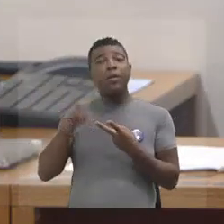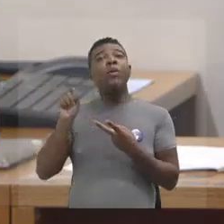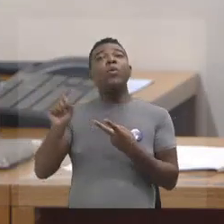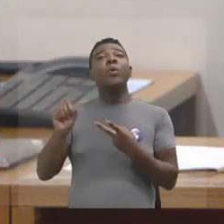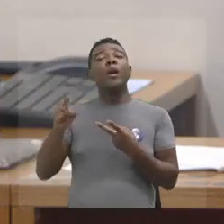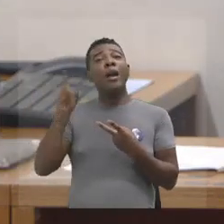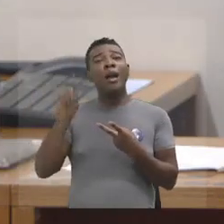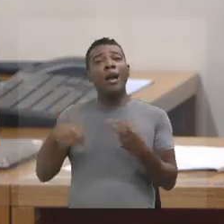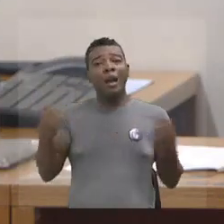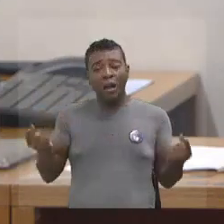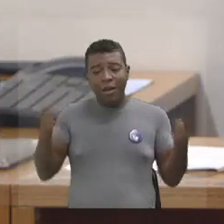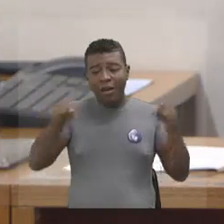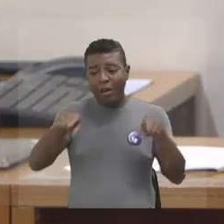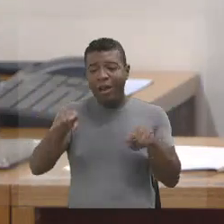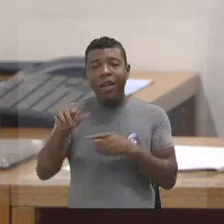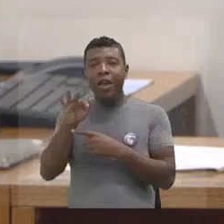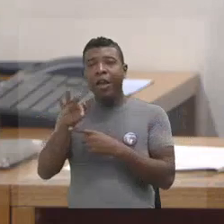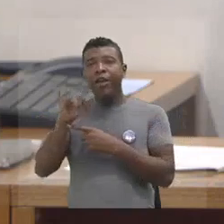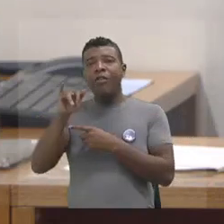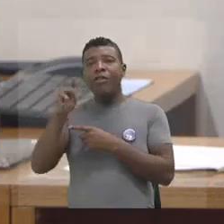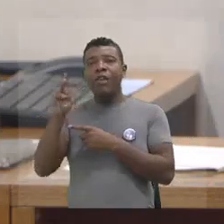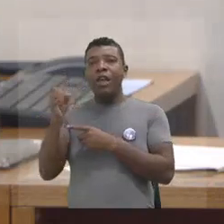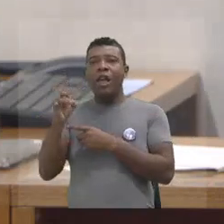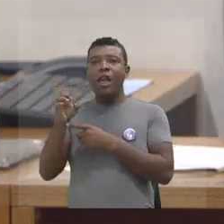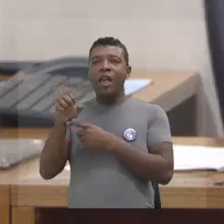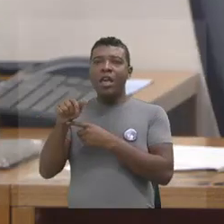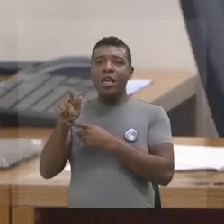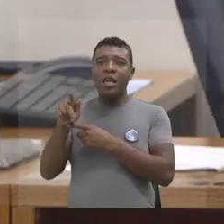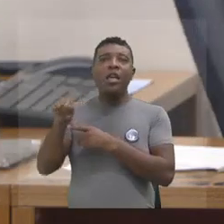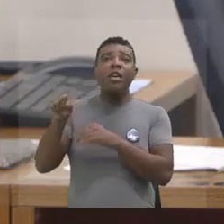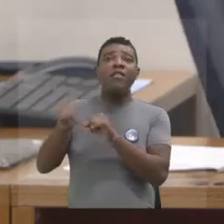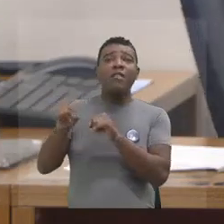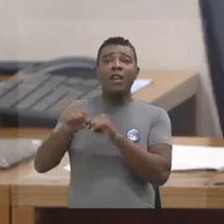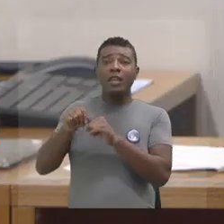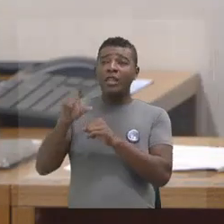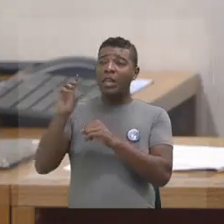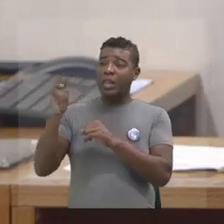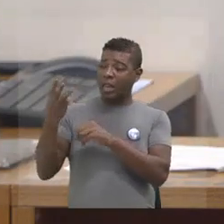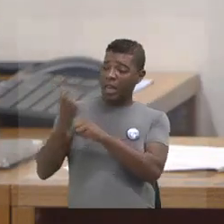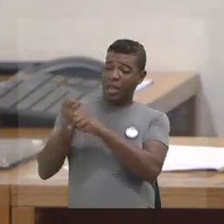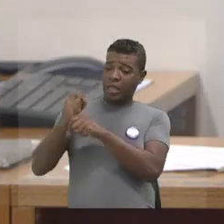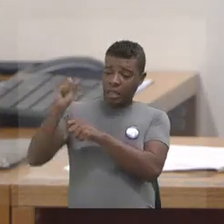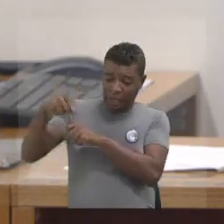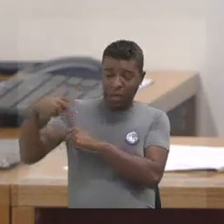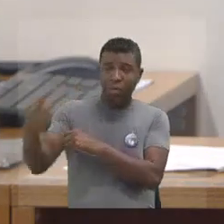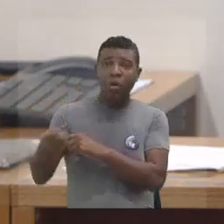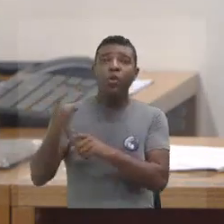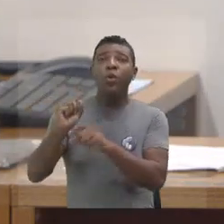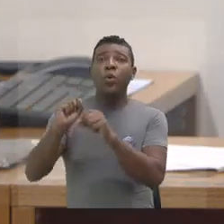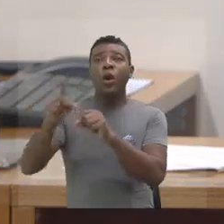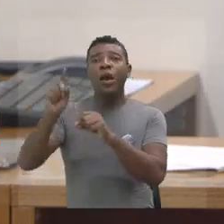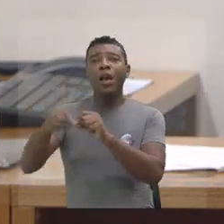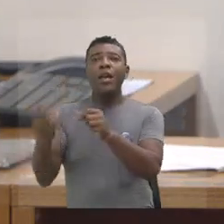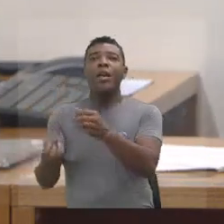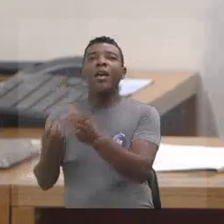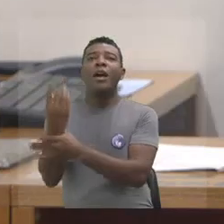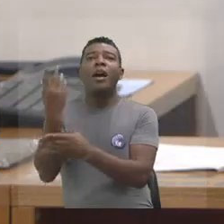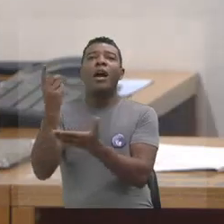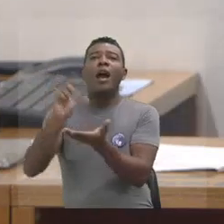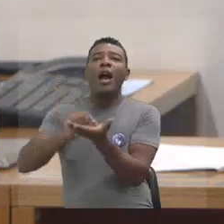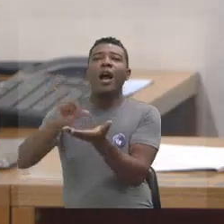movimento paralelo que a fieng fez na tentativa de declarar Três anos depois artigos da legislação